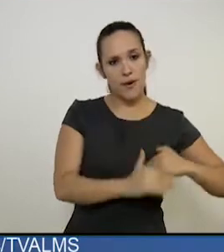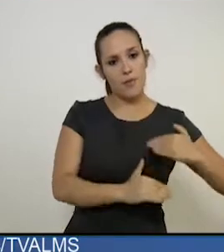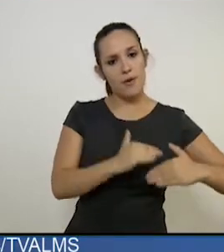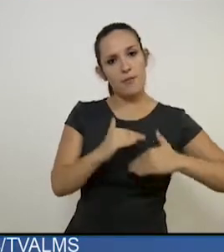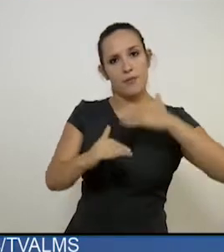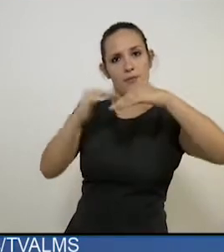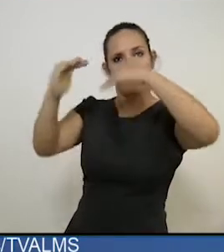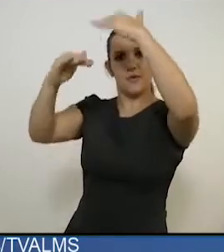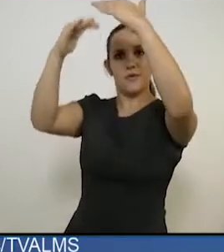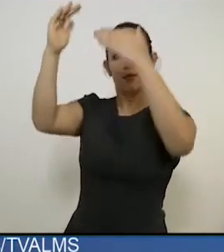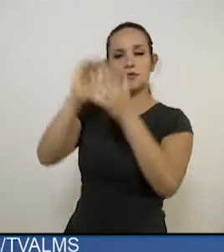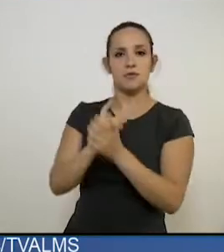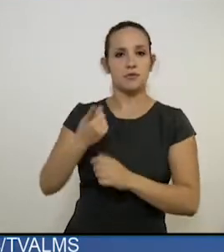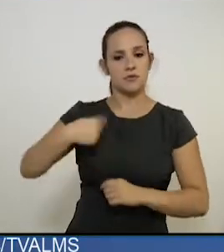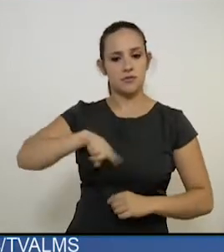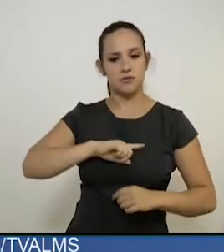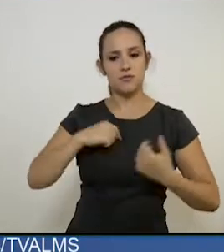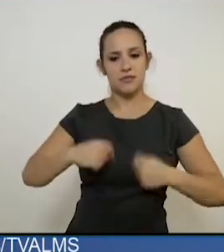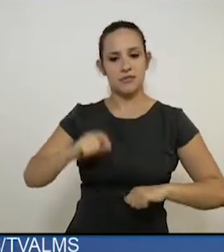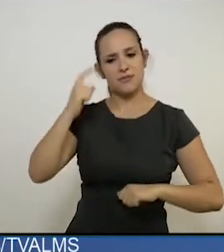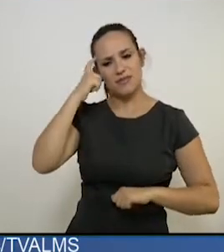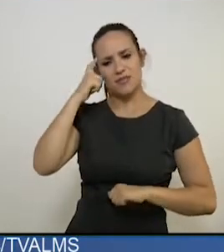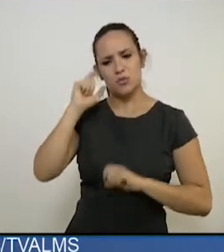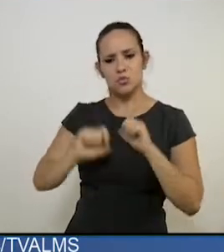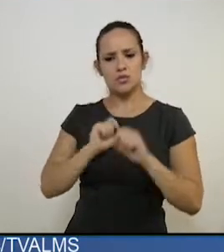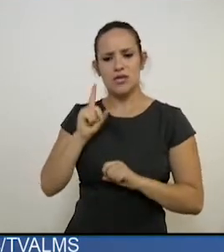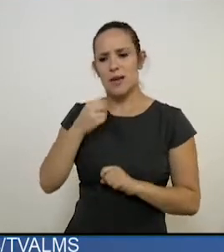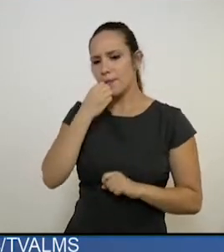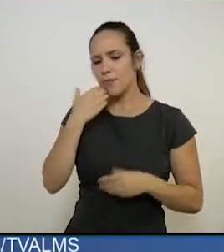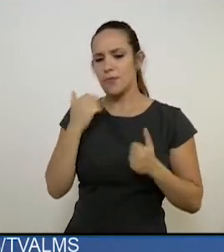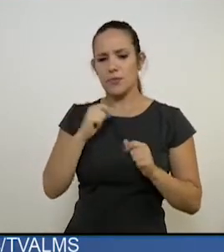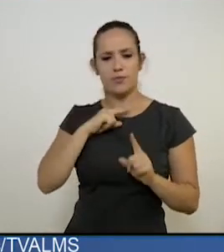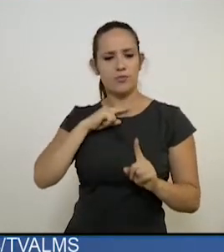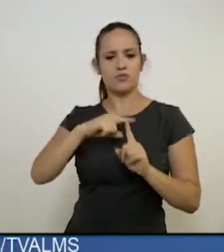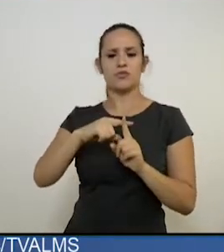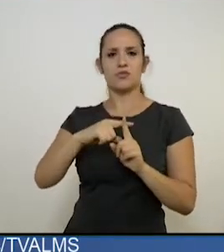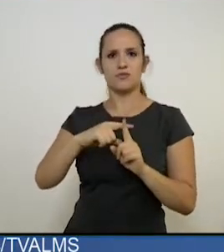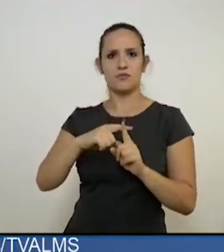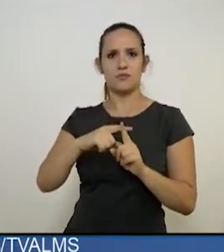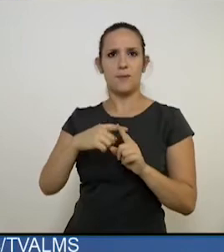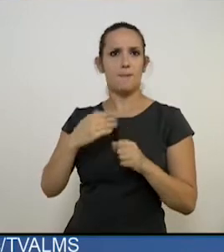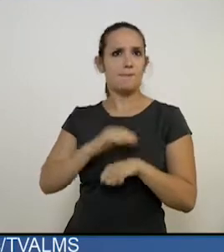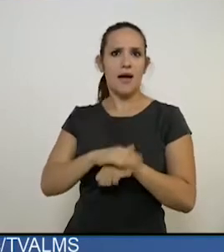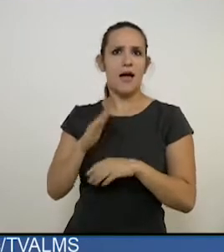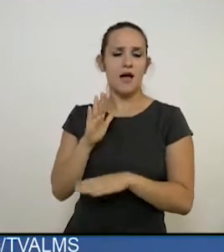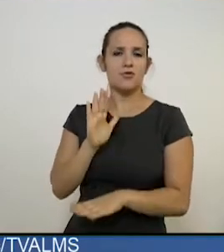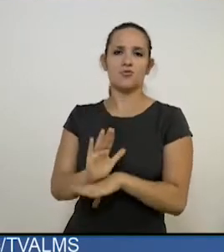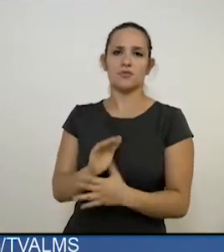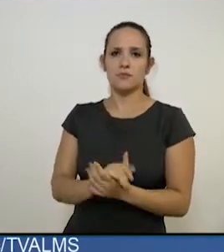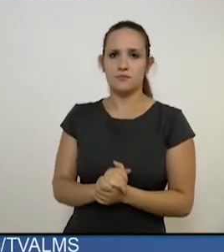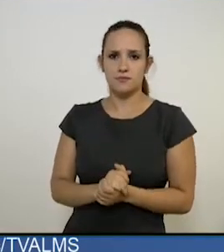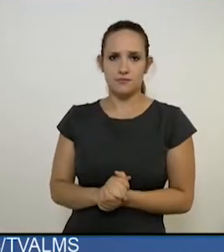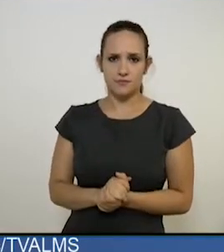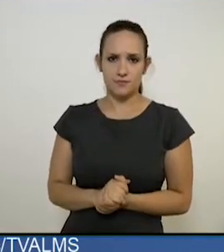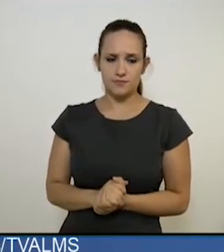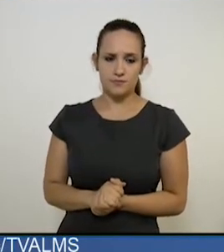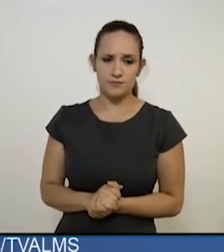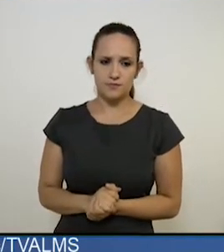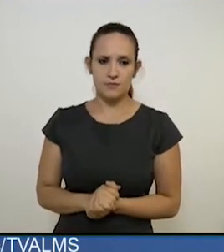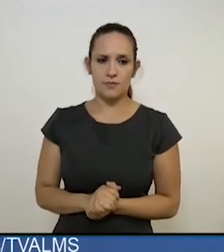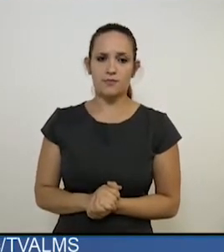Precisamos pensar em deixar algo positivo para as próximas gerações de mulheres. As porcentagens e